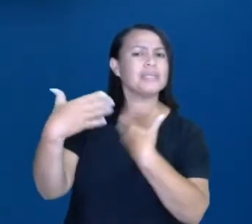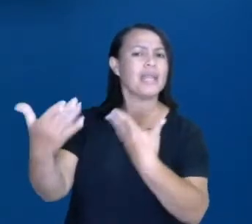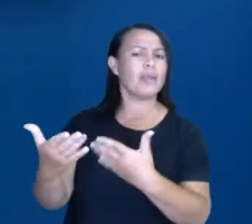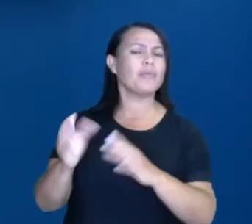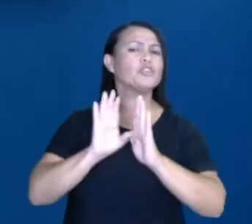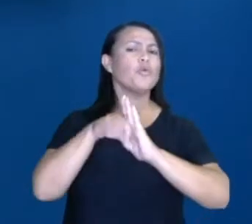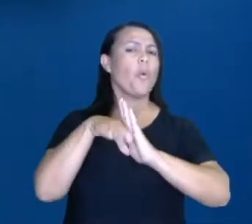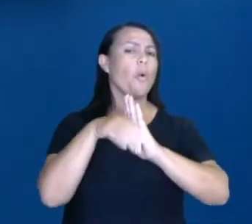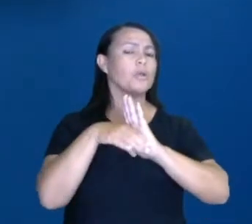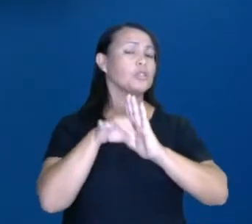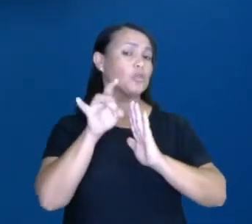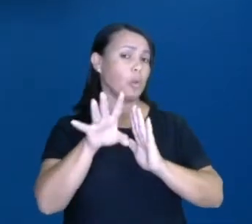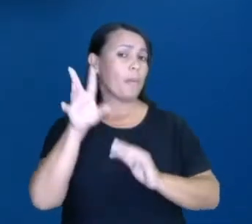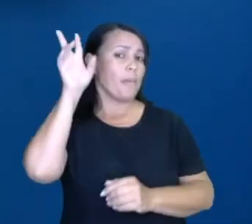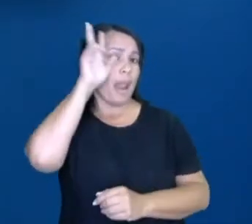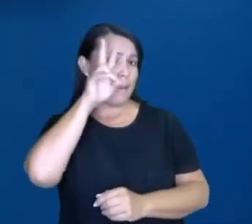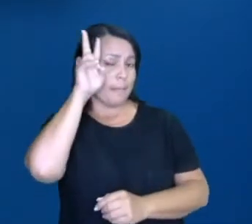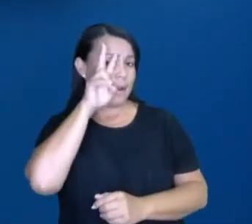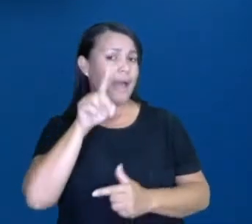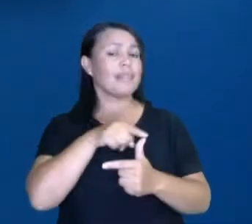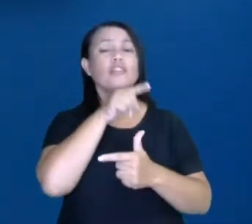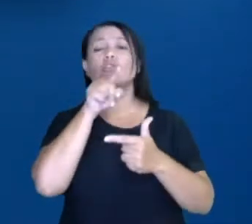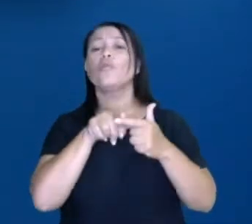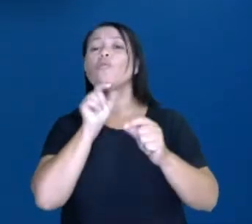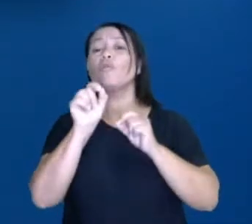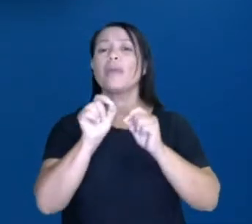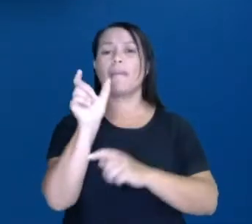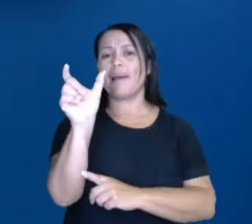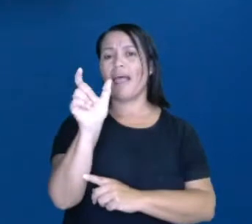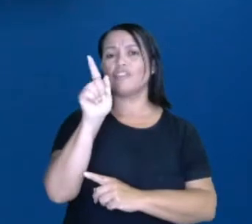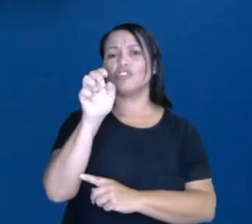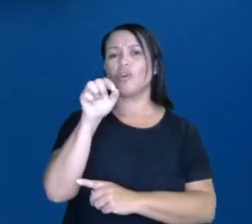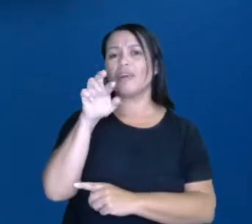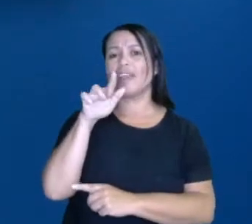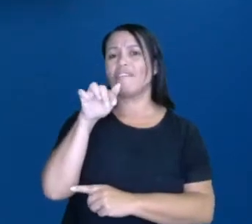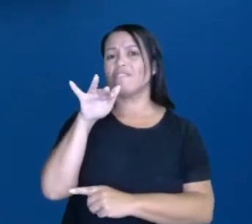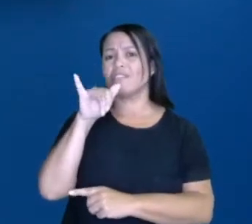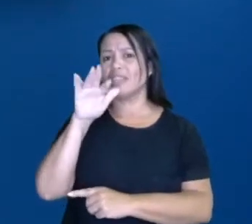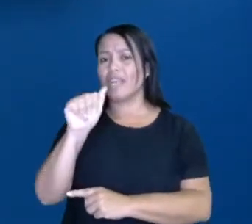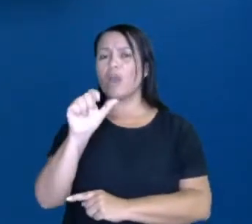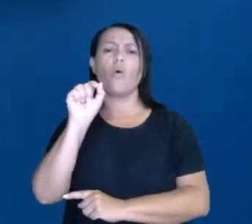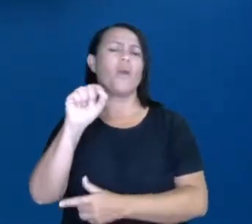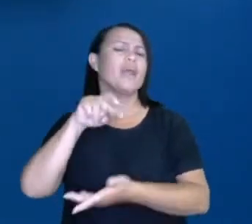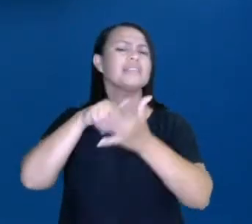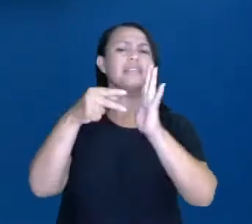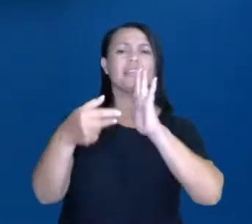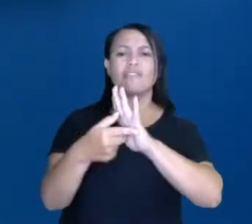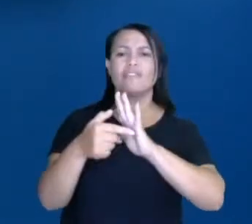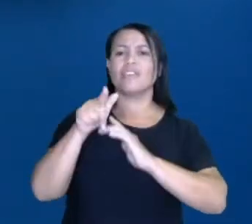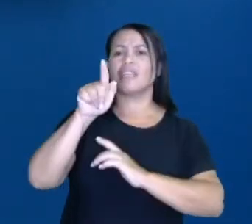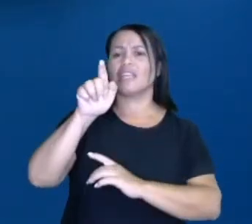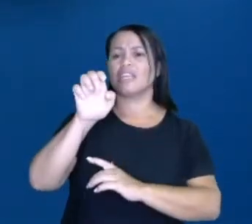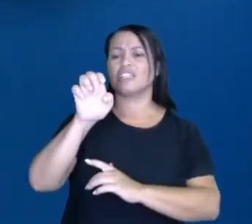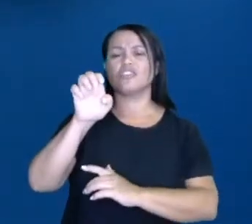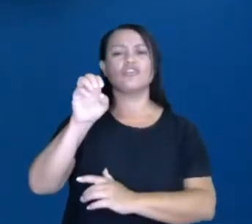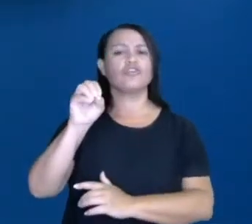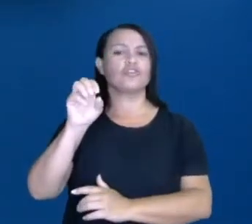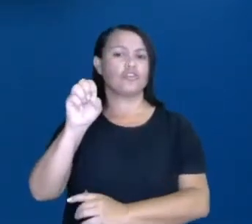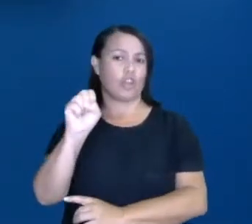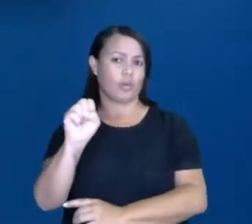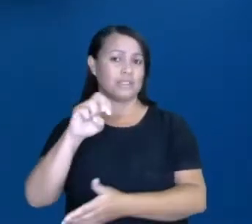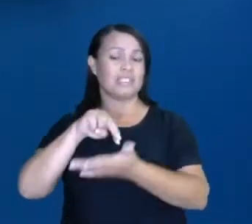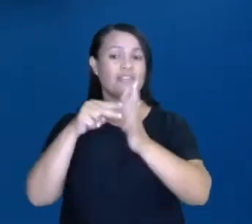para a gente. Só para relembrar, a palavra geografia vem do grego e significa geos,